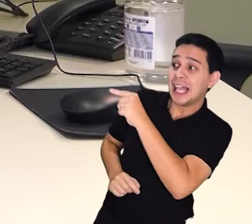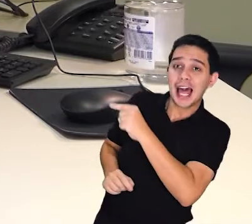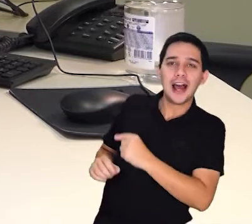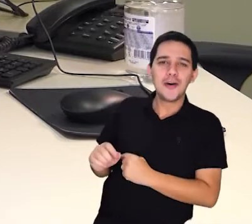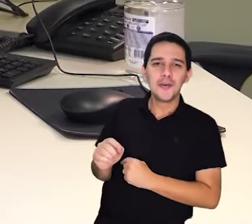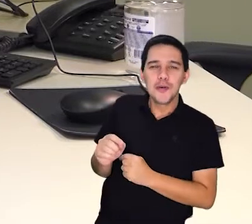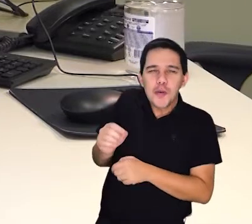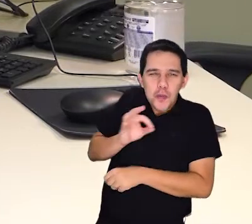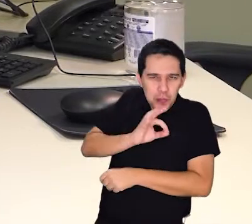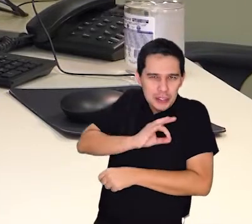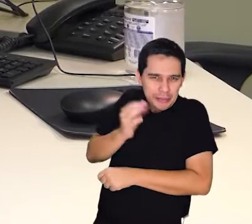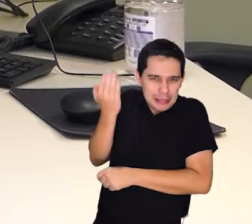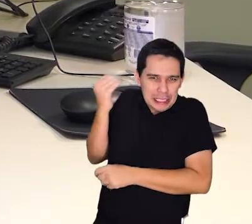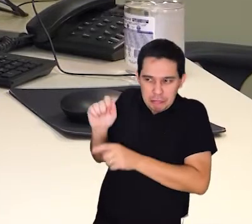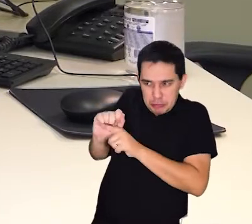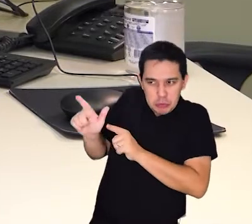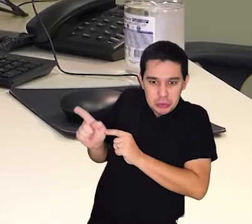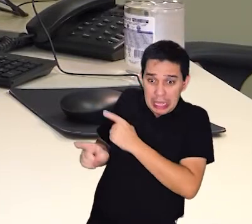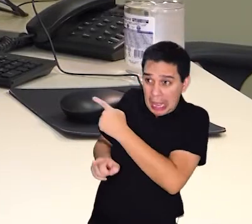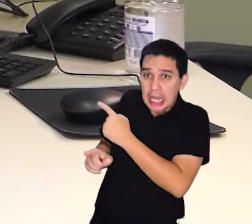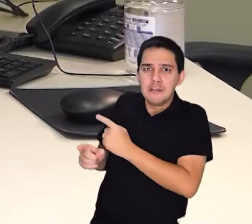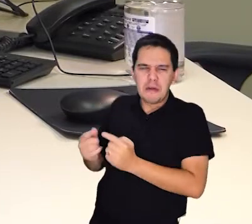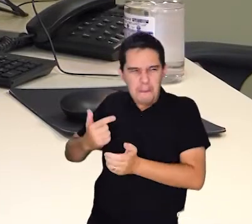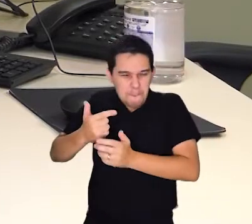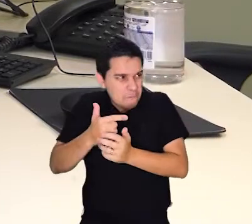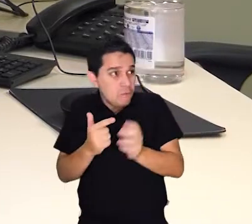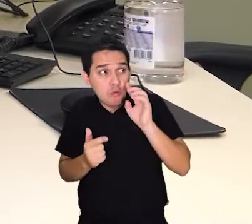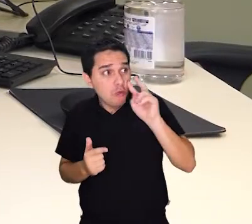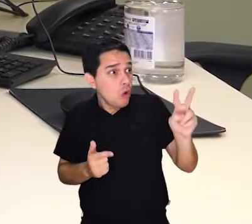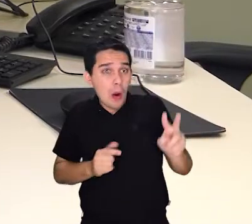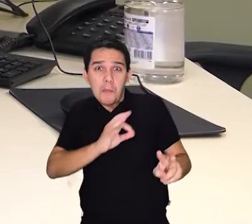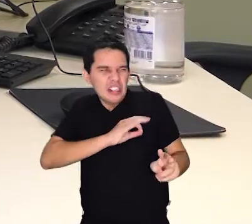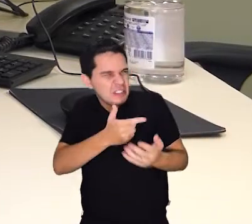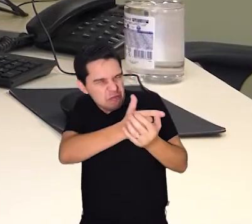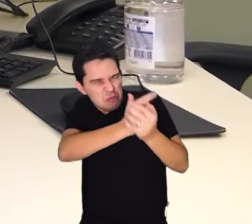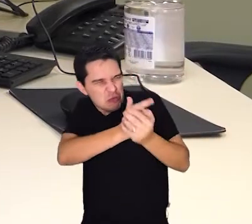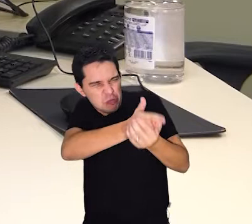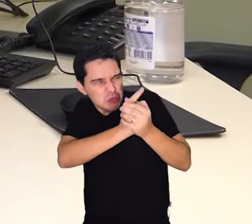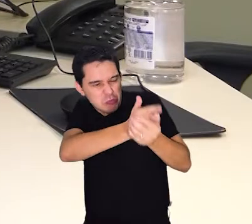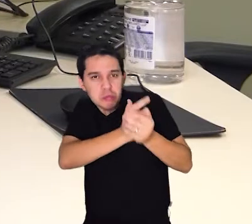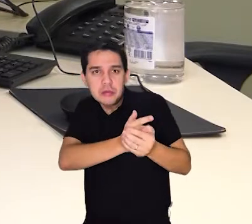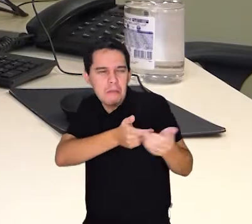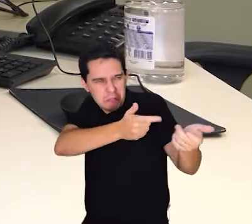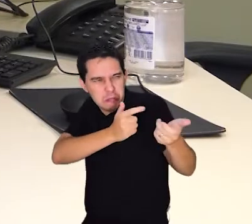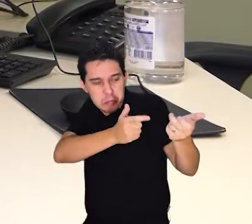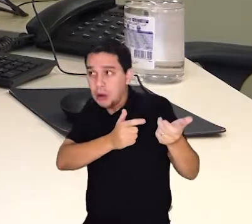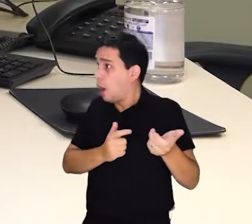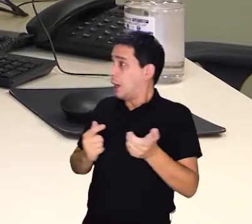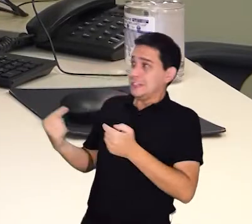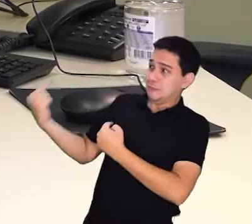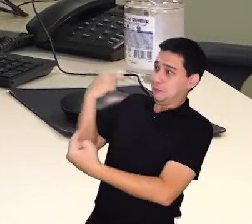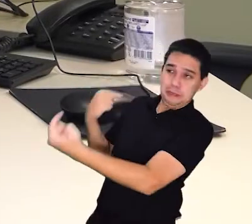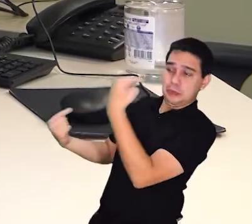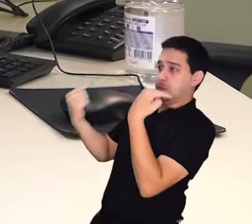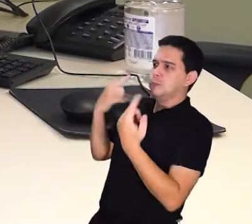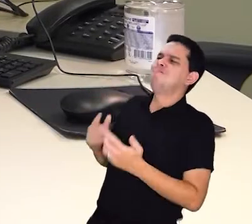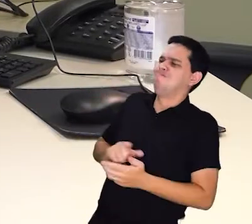disparos contra policiais da Desarme, inclusive disparos de fuzil, fato que posteriormente, inclusive, foi